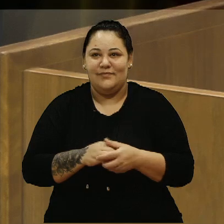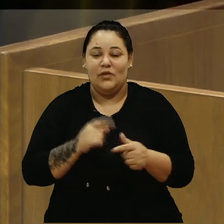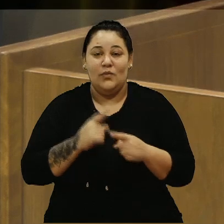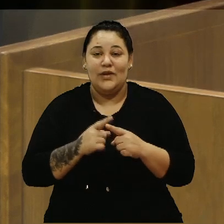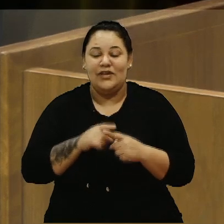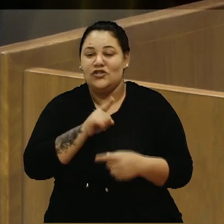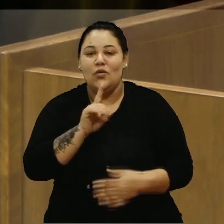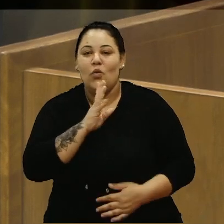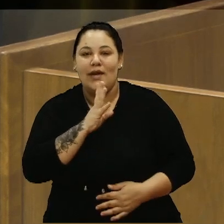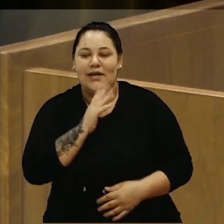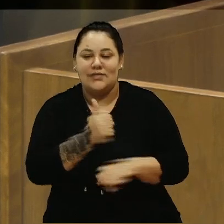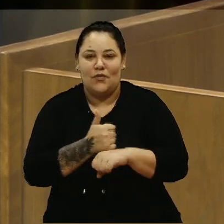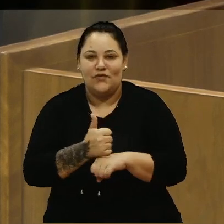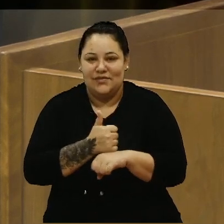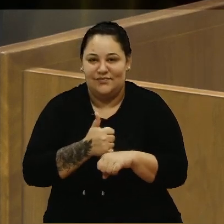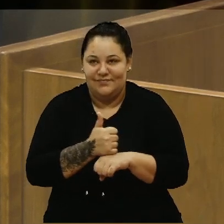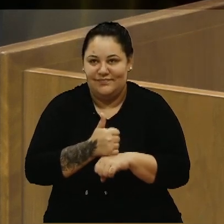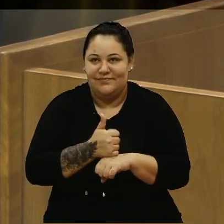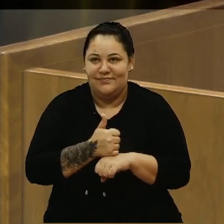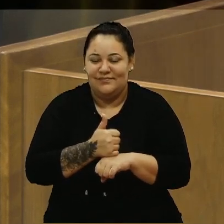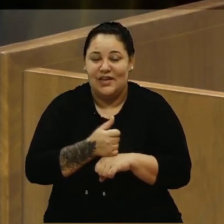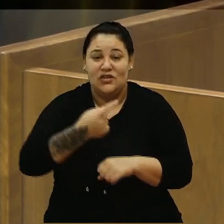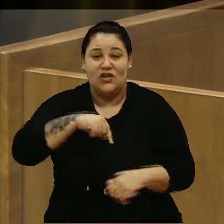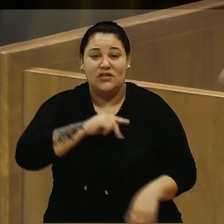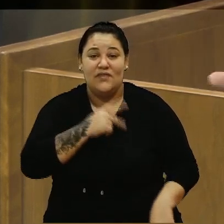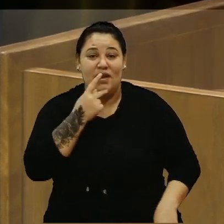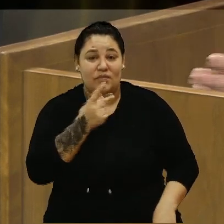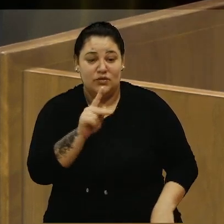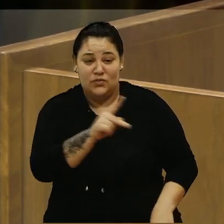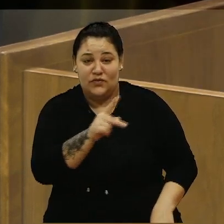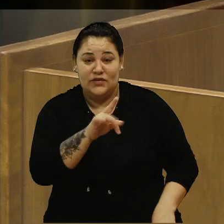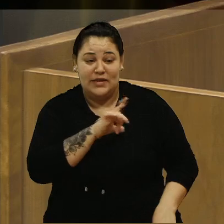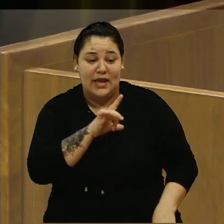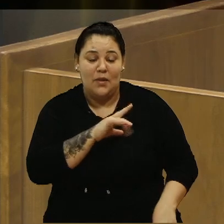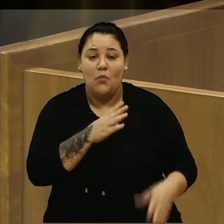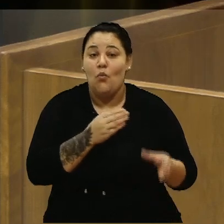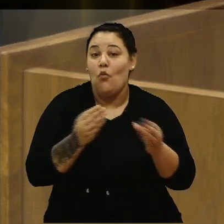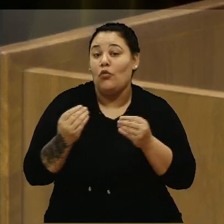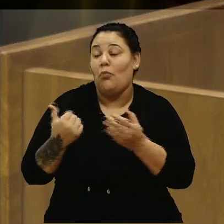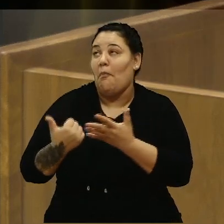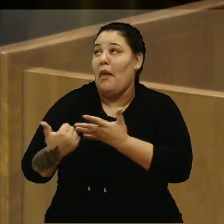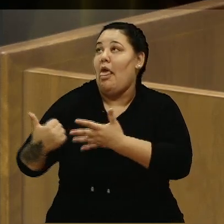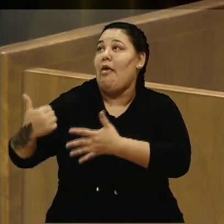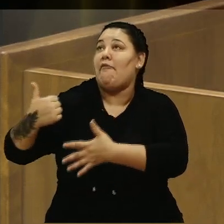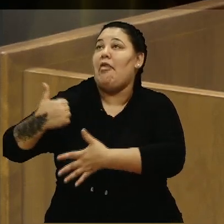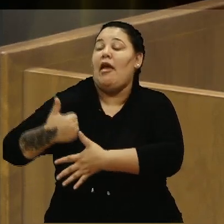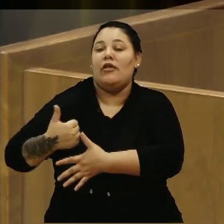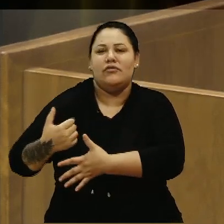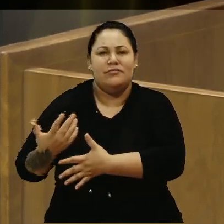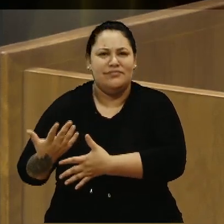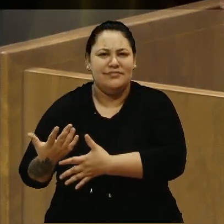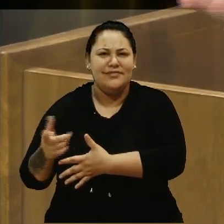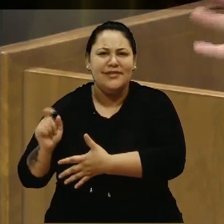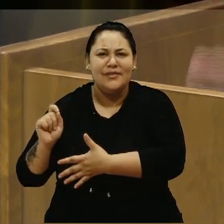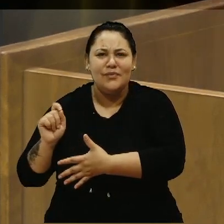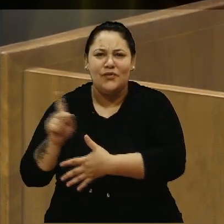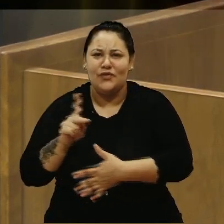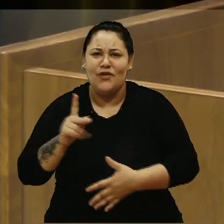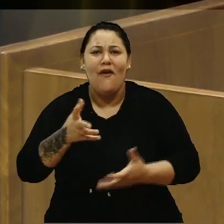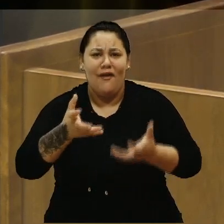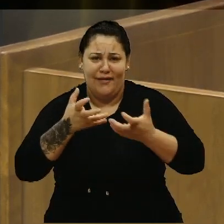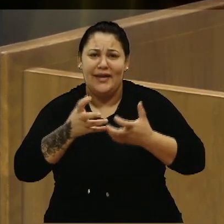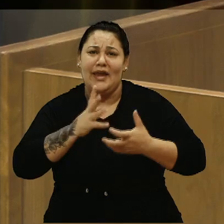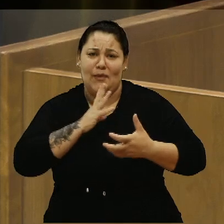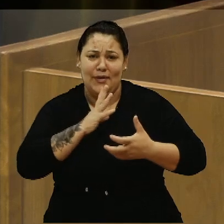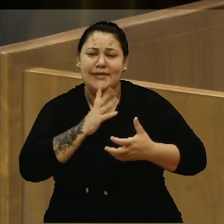essa profissão. Nós dizemos que professores têm muito privilégios. Vejam isso, que professores que têm privilégios nesse país. Eu queria conhecer um aqui